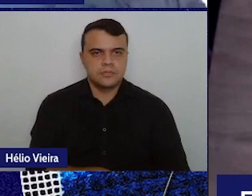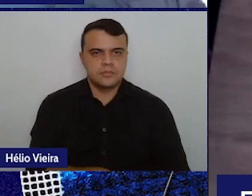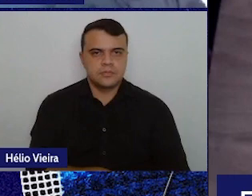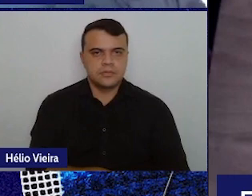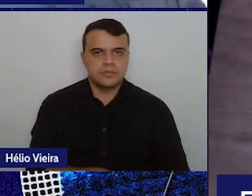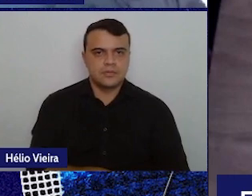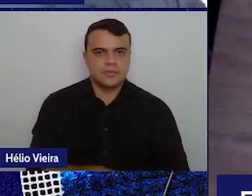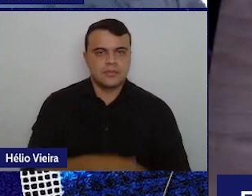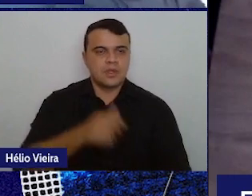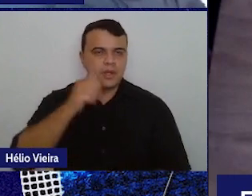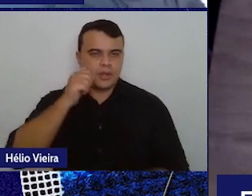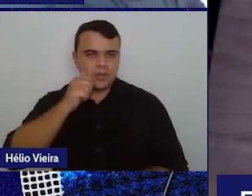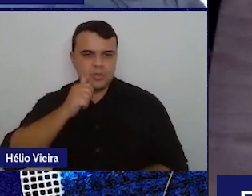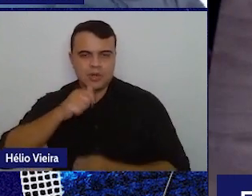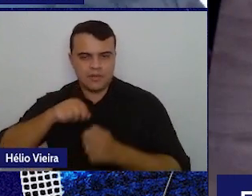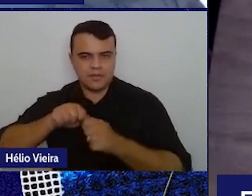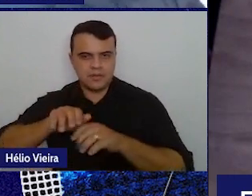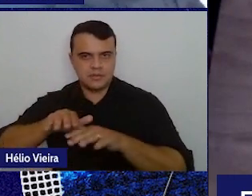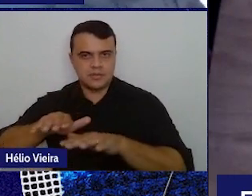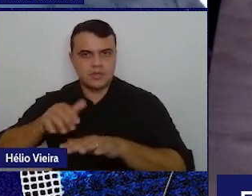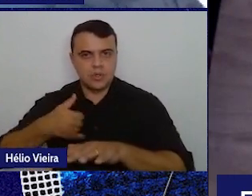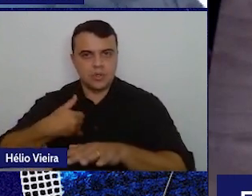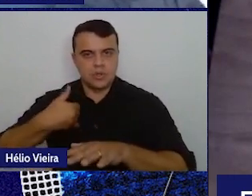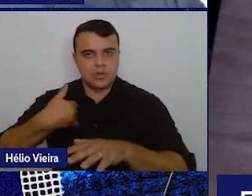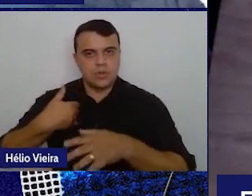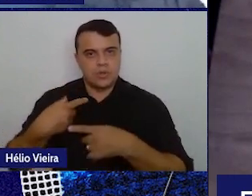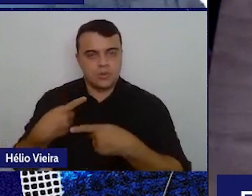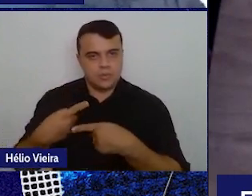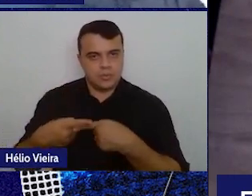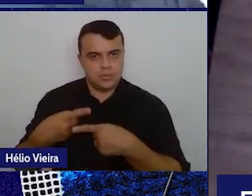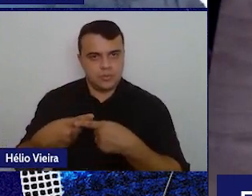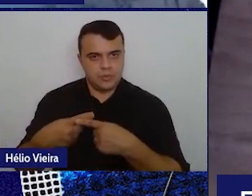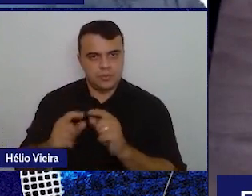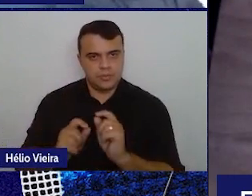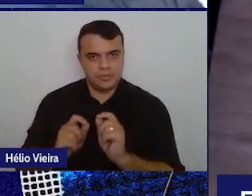As tecelãs se orgulham muito